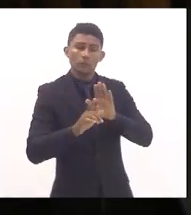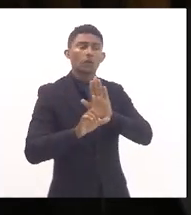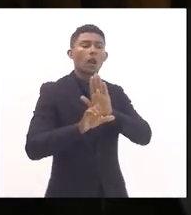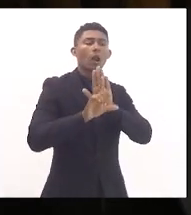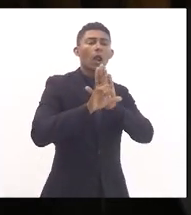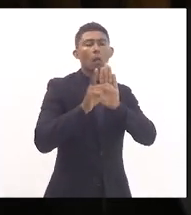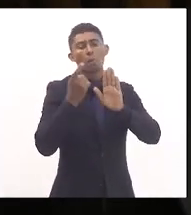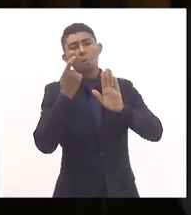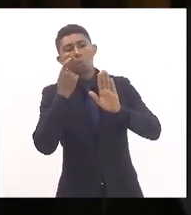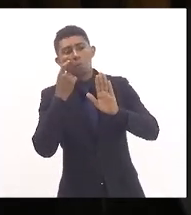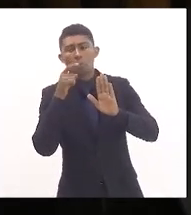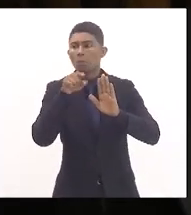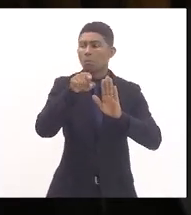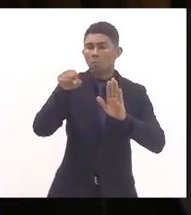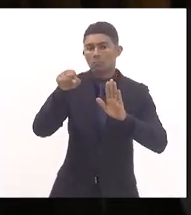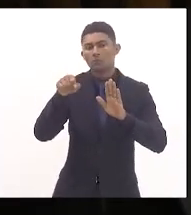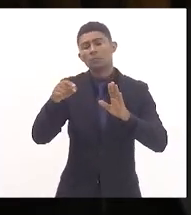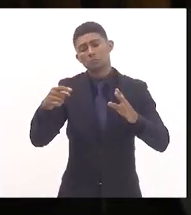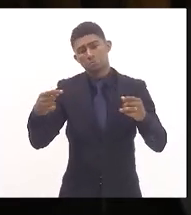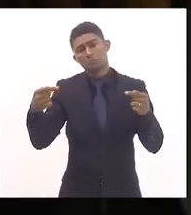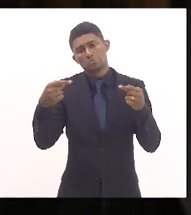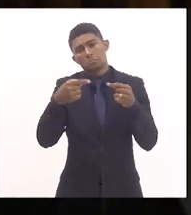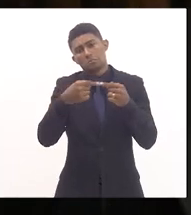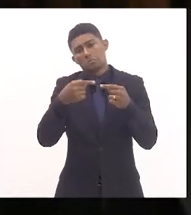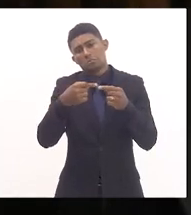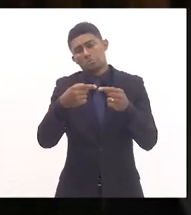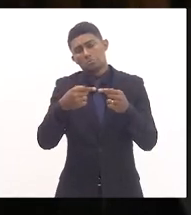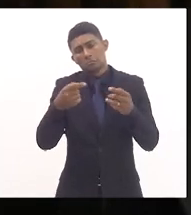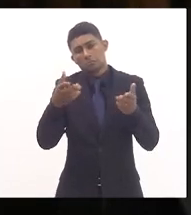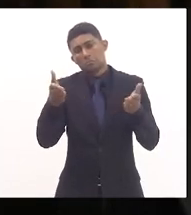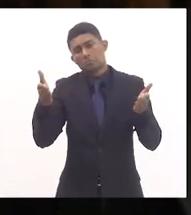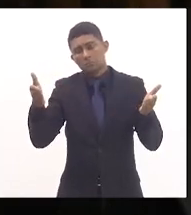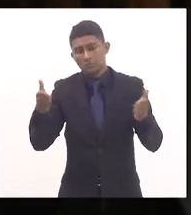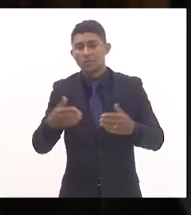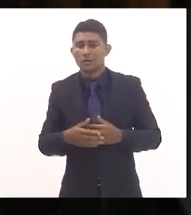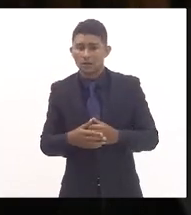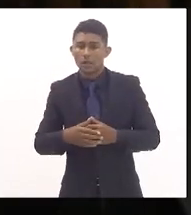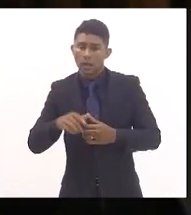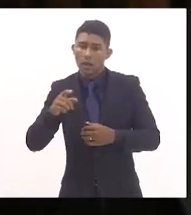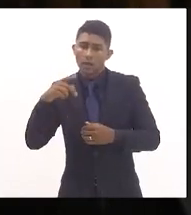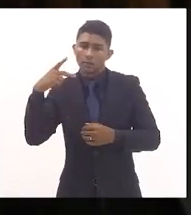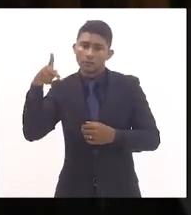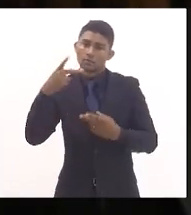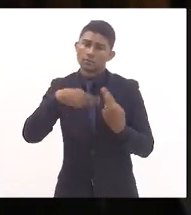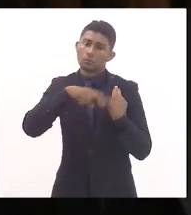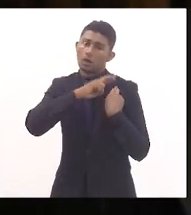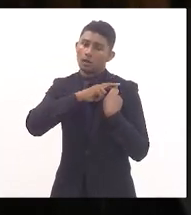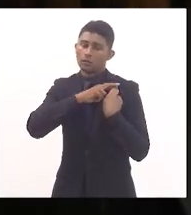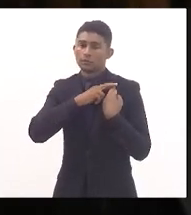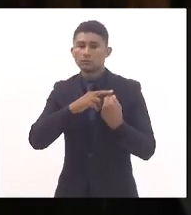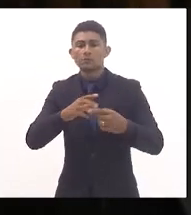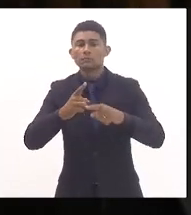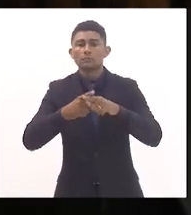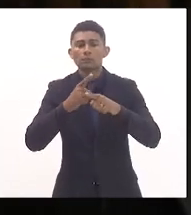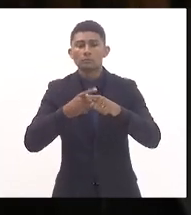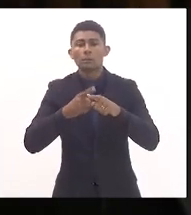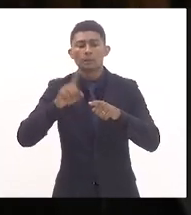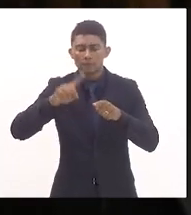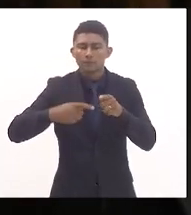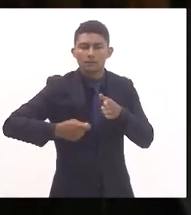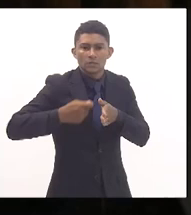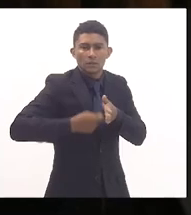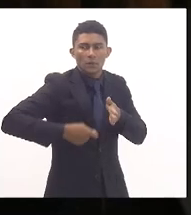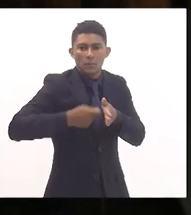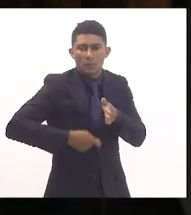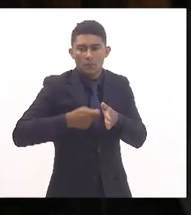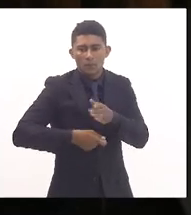naquilo que real das suas respectivas da sua respectiva competência que está legislando sobre tributo